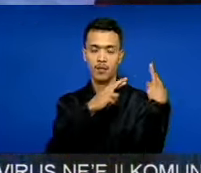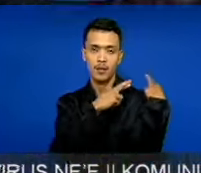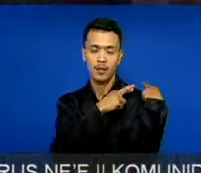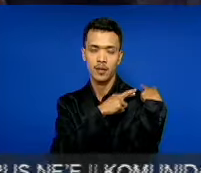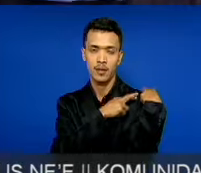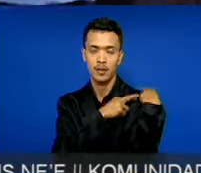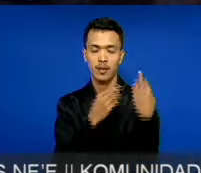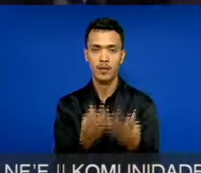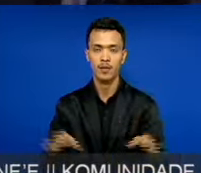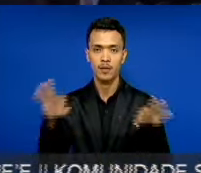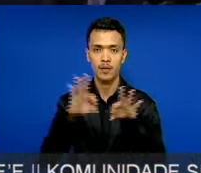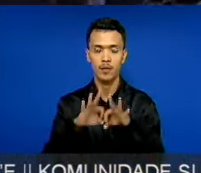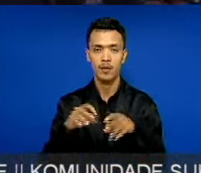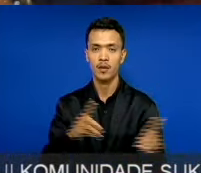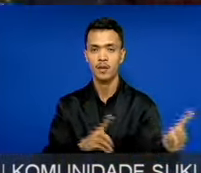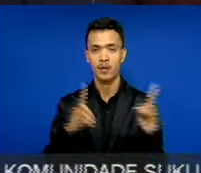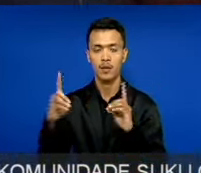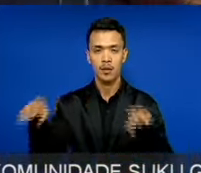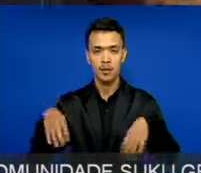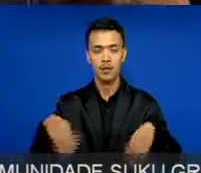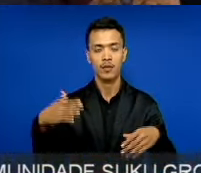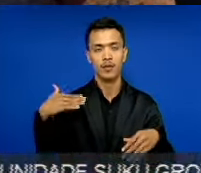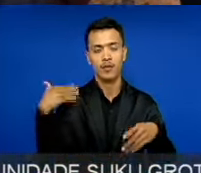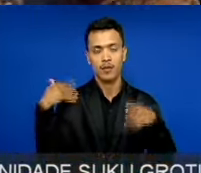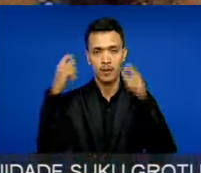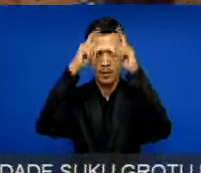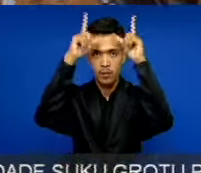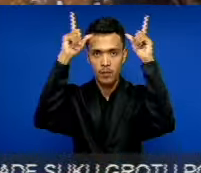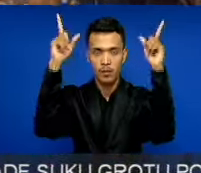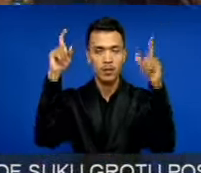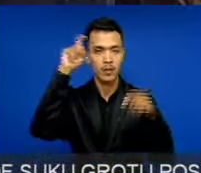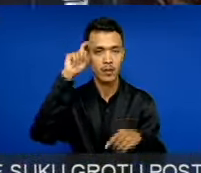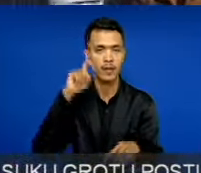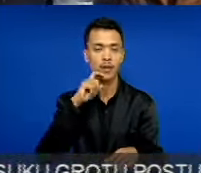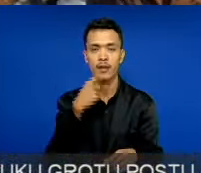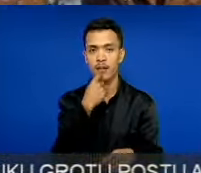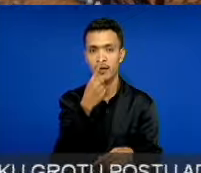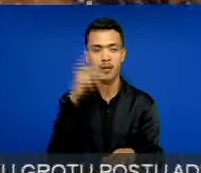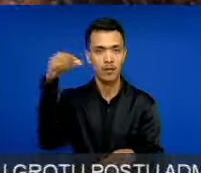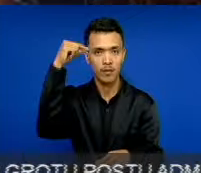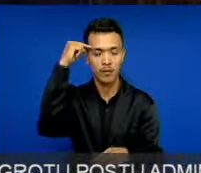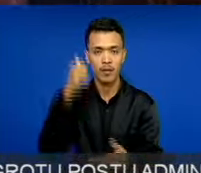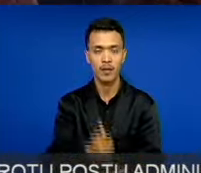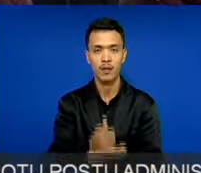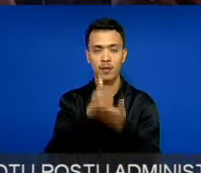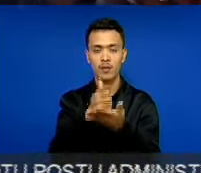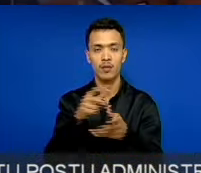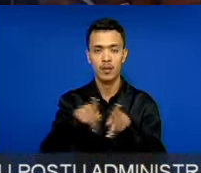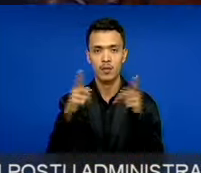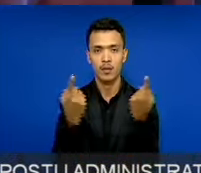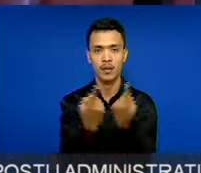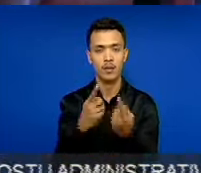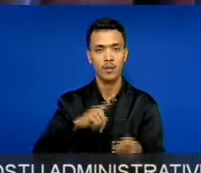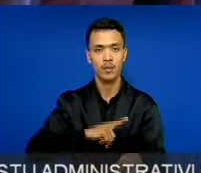li Rússi cria emprego para Timoruan sira. Xanana Guzmão hateten, governo na fatin apoio setor privado, li Rússi